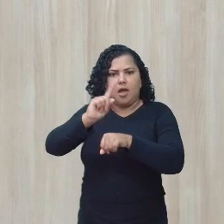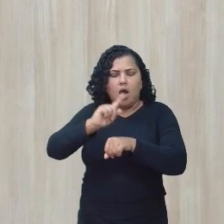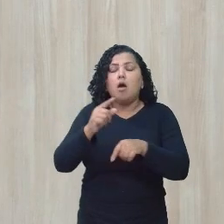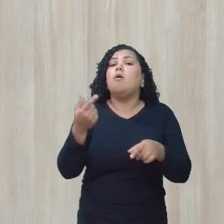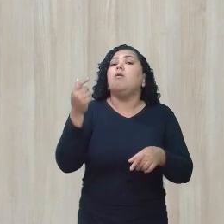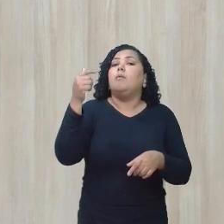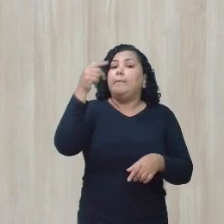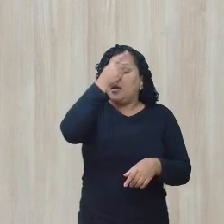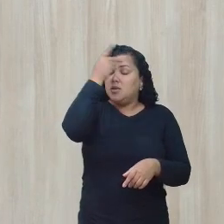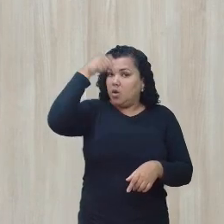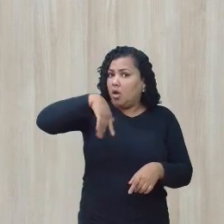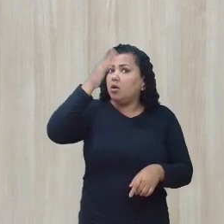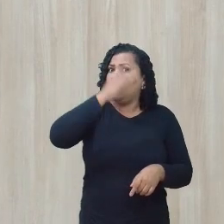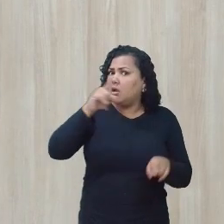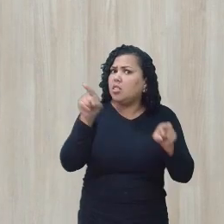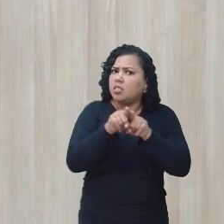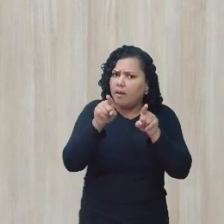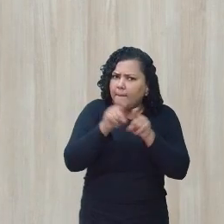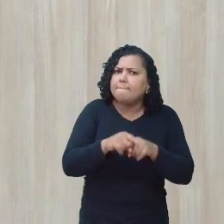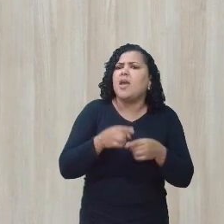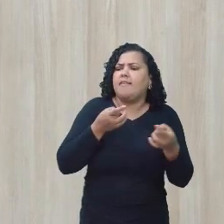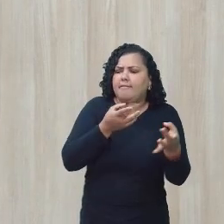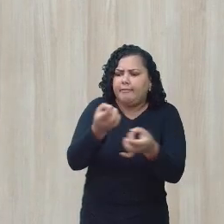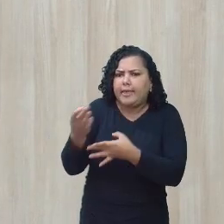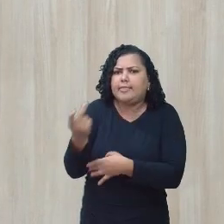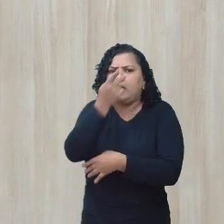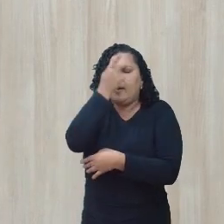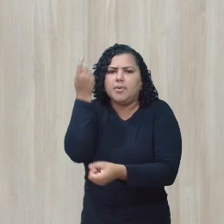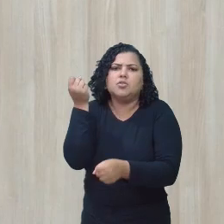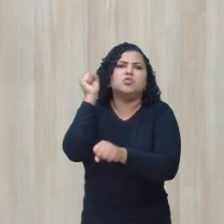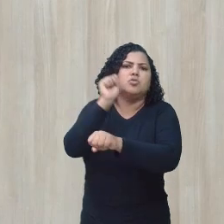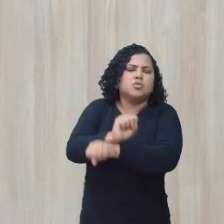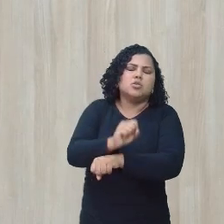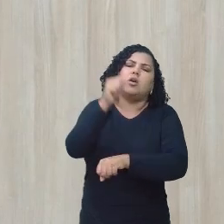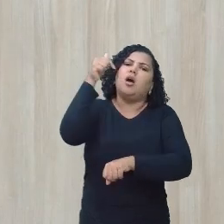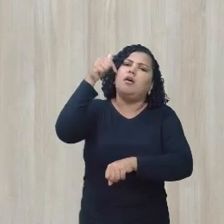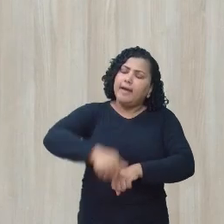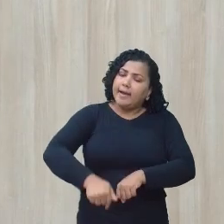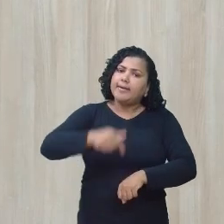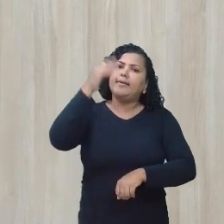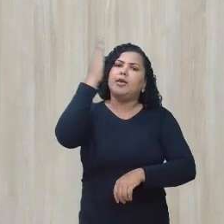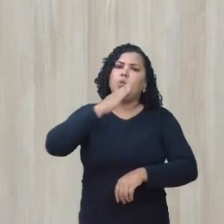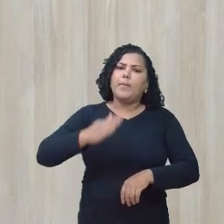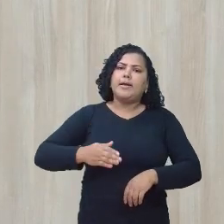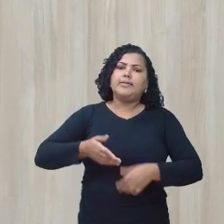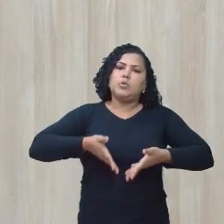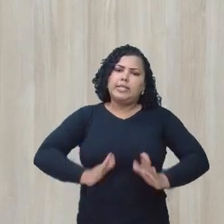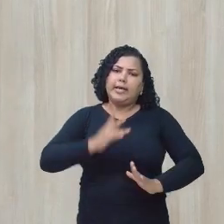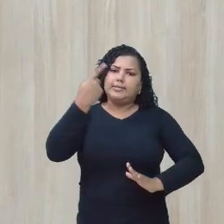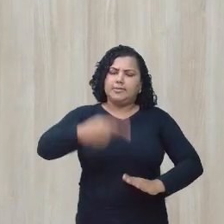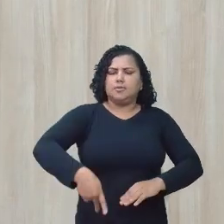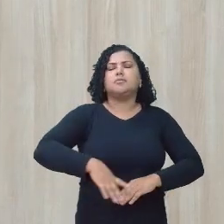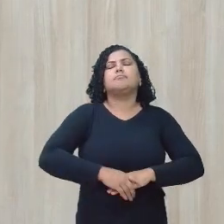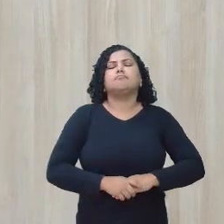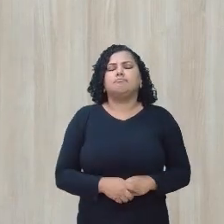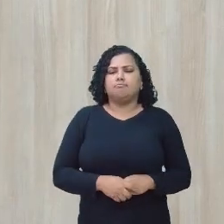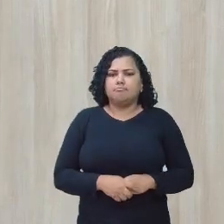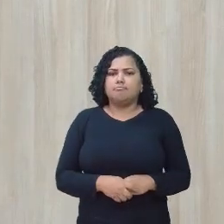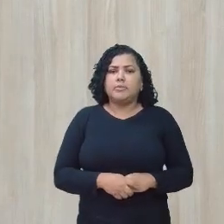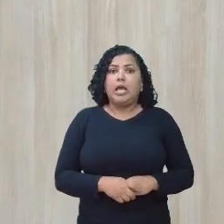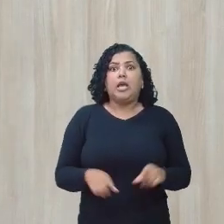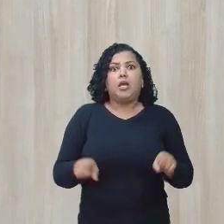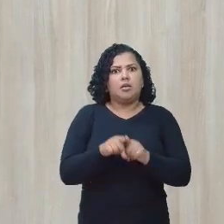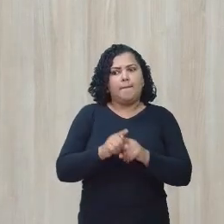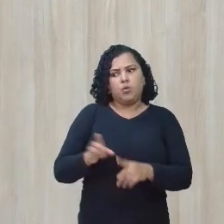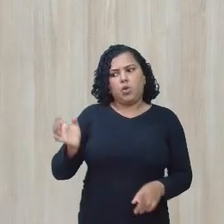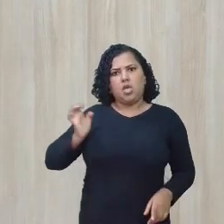Há uma presença muito marcante de traficantes brasileiros, de comerciantes, né, comerciantes brasileiros nesse comércio, tá bom? E do